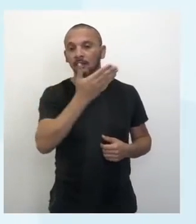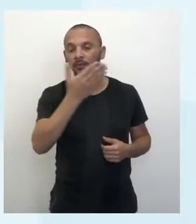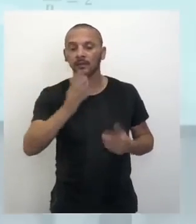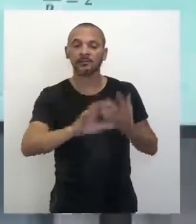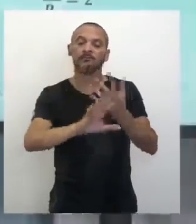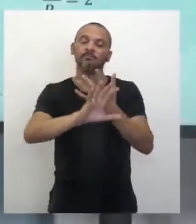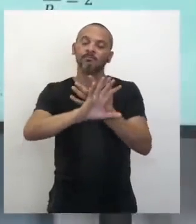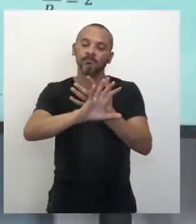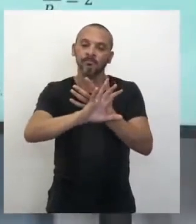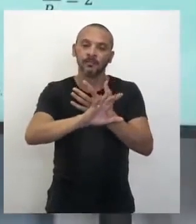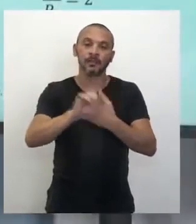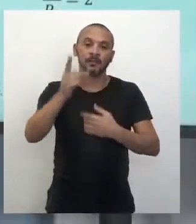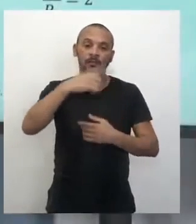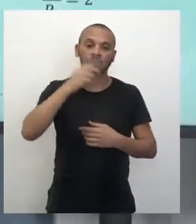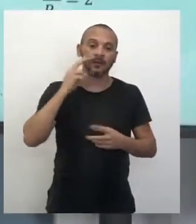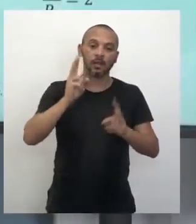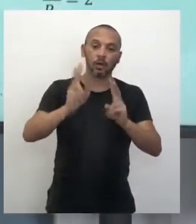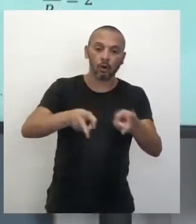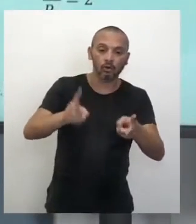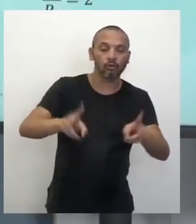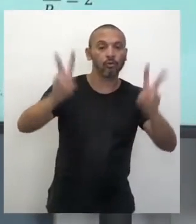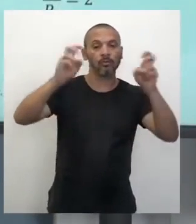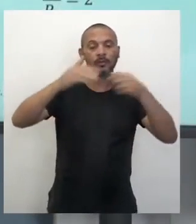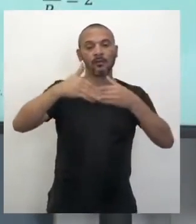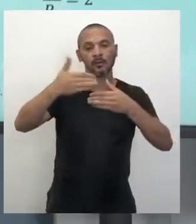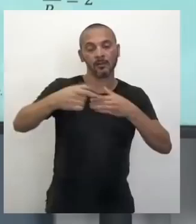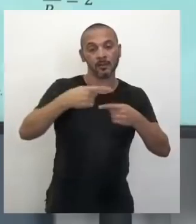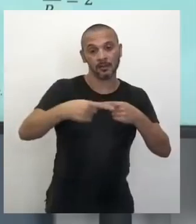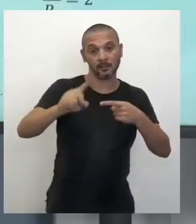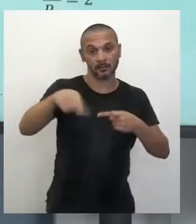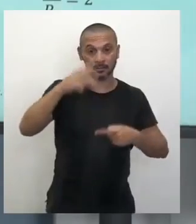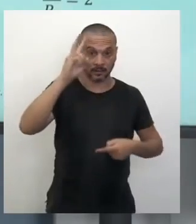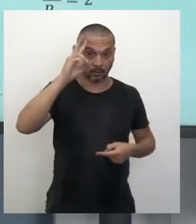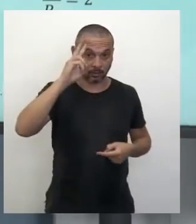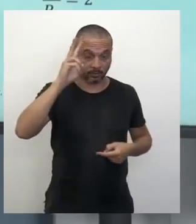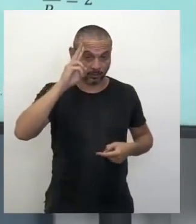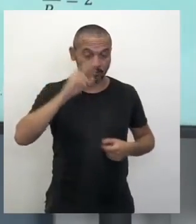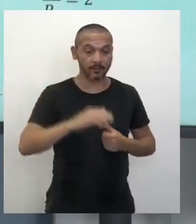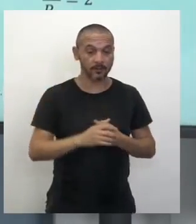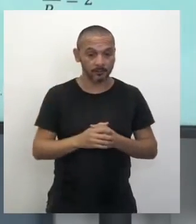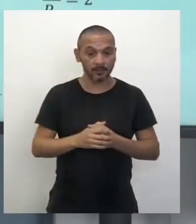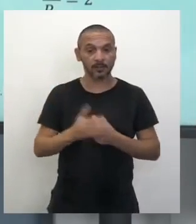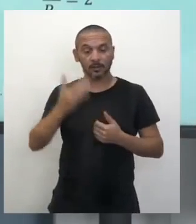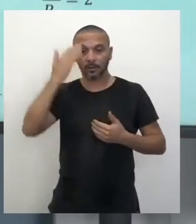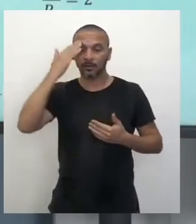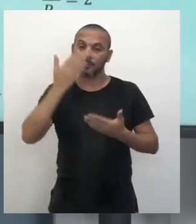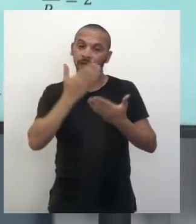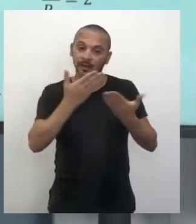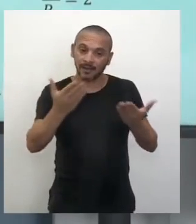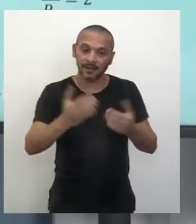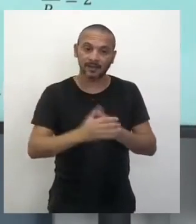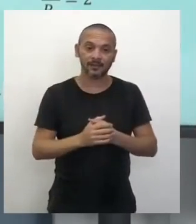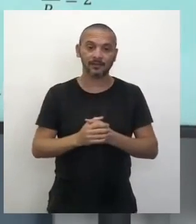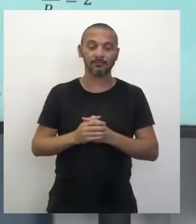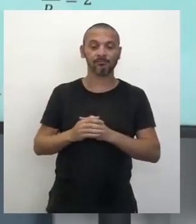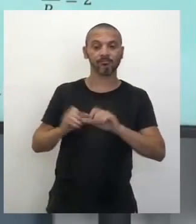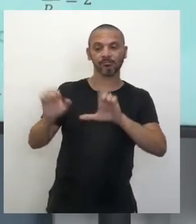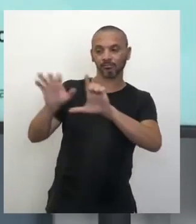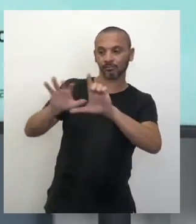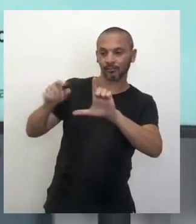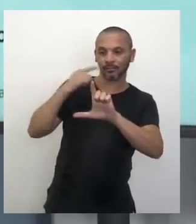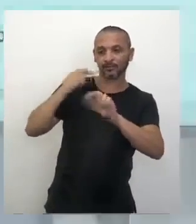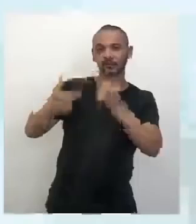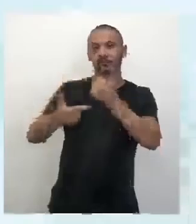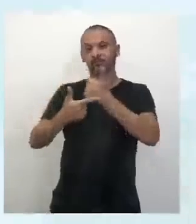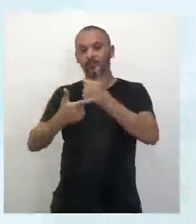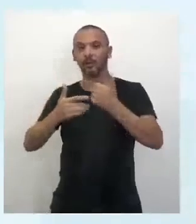de hoje. A gente vai continuar falando disso, mas só que na segunda-feira, tá certo? Então, muito obrigada. Fica aí o QR Code para vocês dizerem